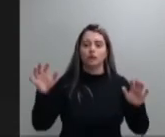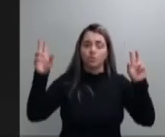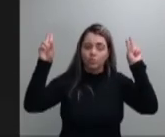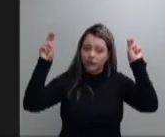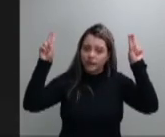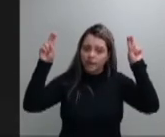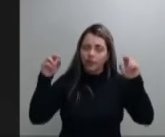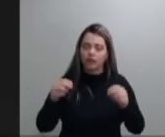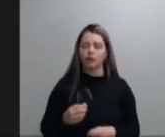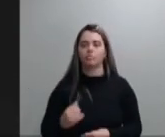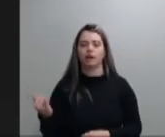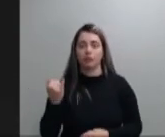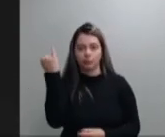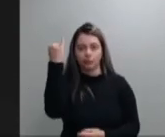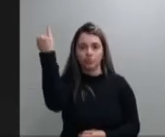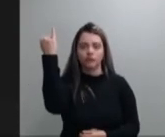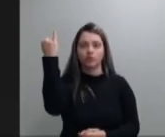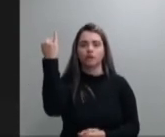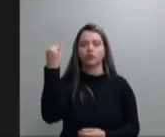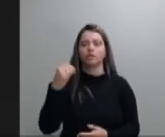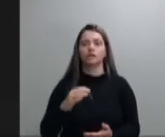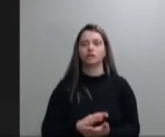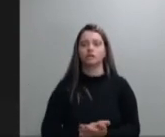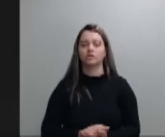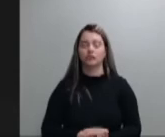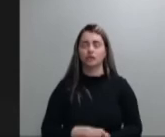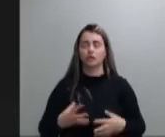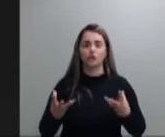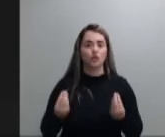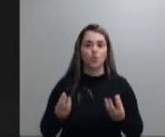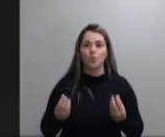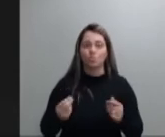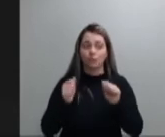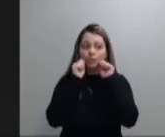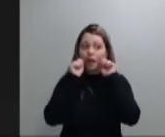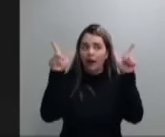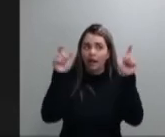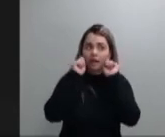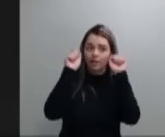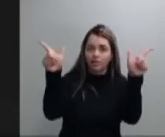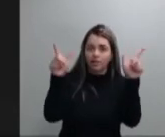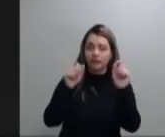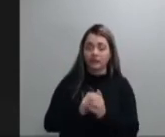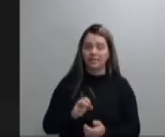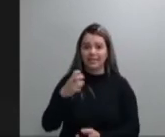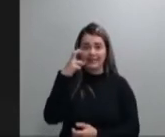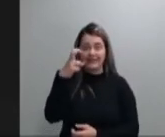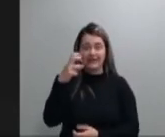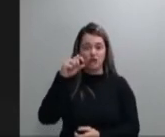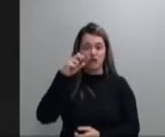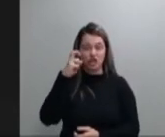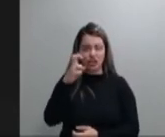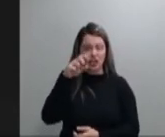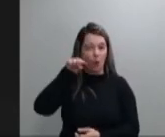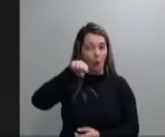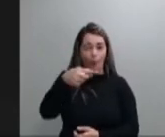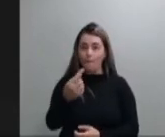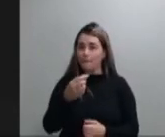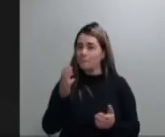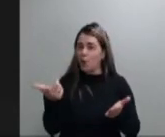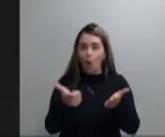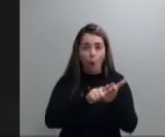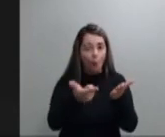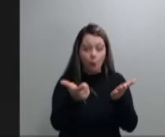como viram pela numeração são bastante alentados mais de 5 mil páginas então eu estou divergindo